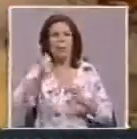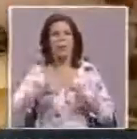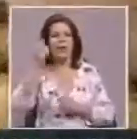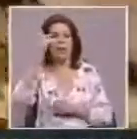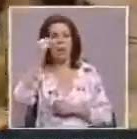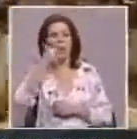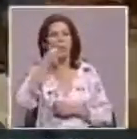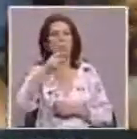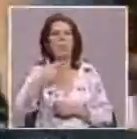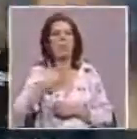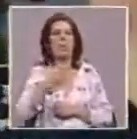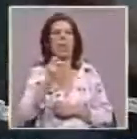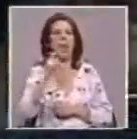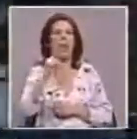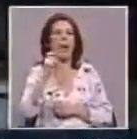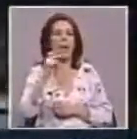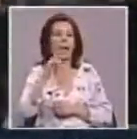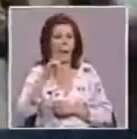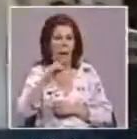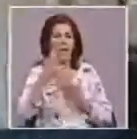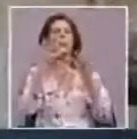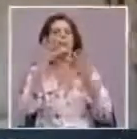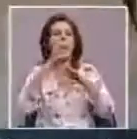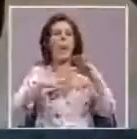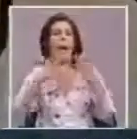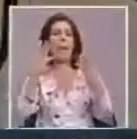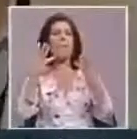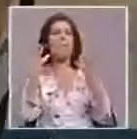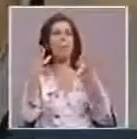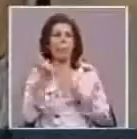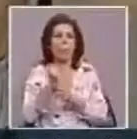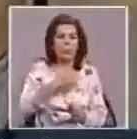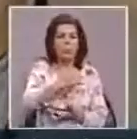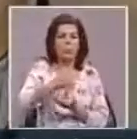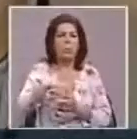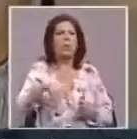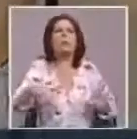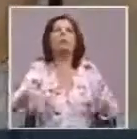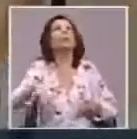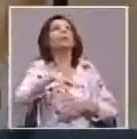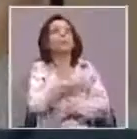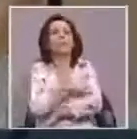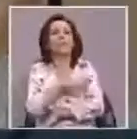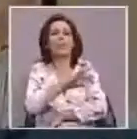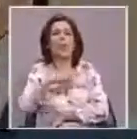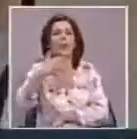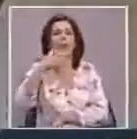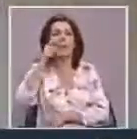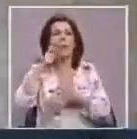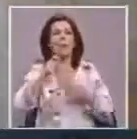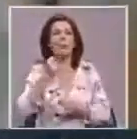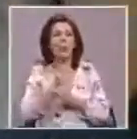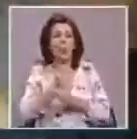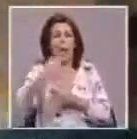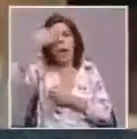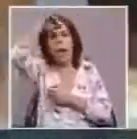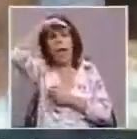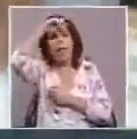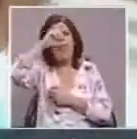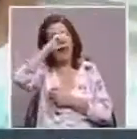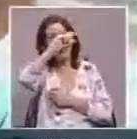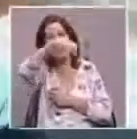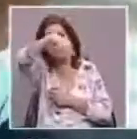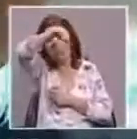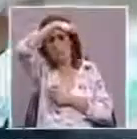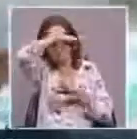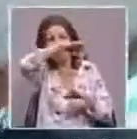feito artesanalmente, manualmente, e pronto, é uma pequena empresa onde trabalham 7 pessoas, numa aldeia do interior, que é muito importante.